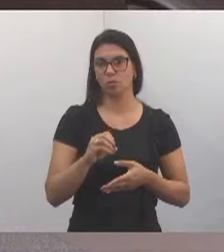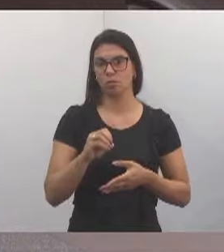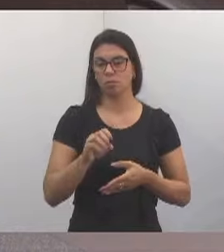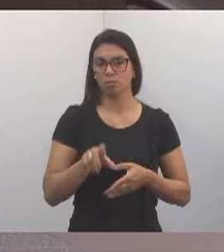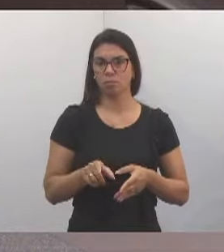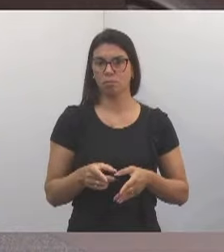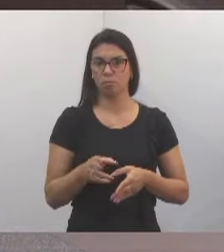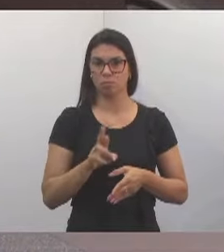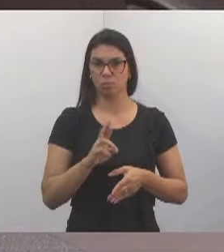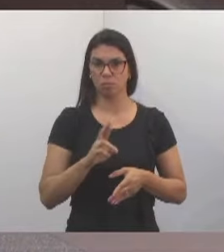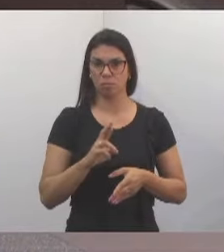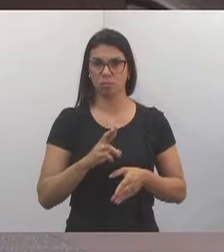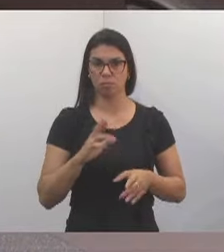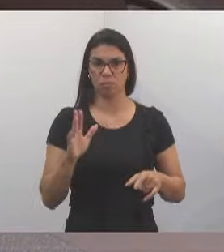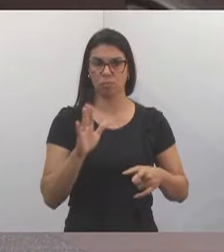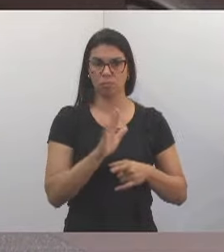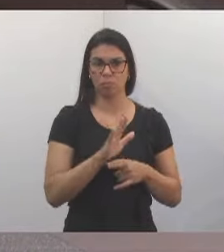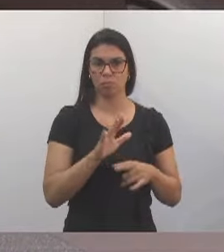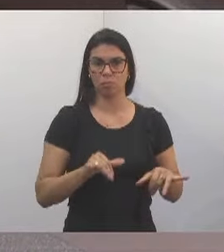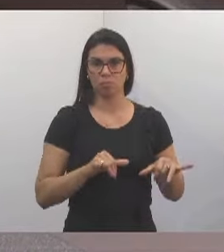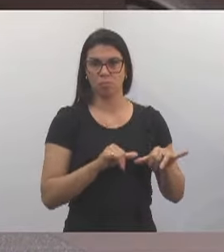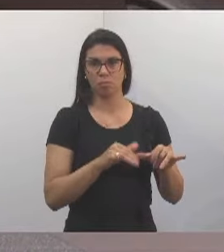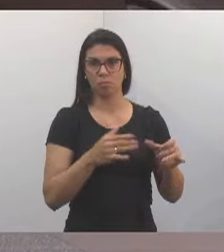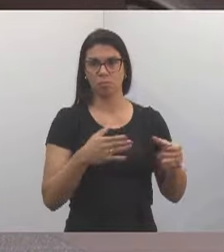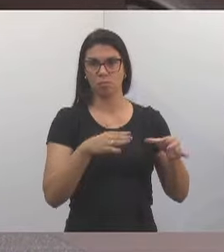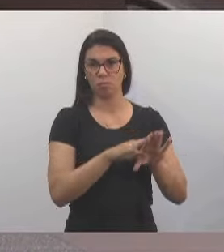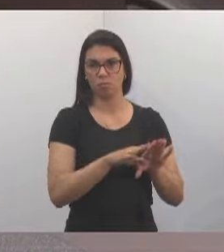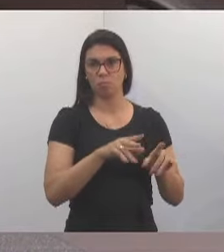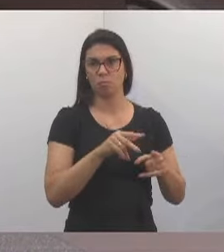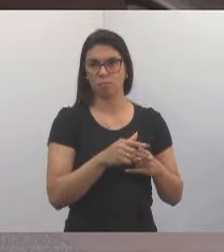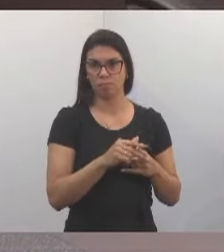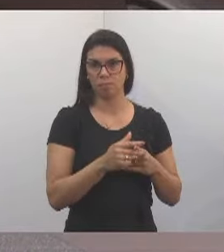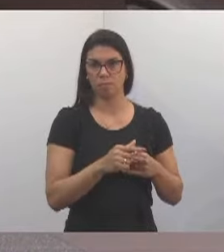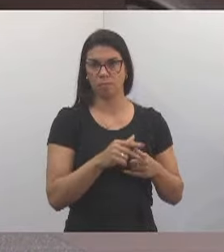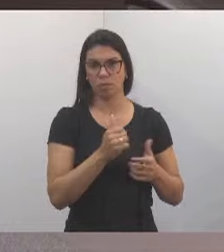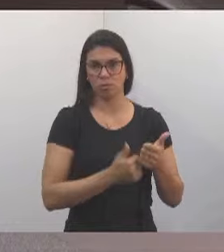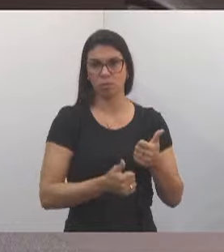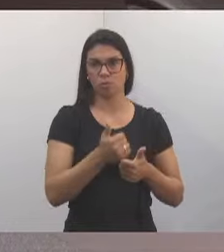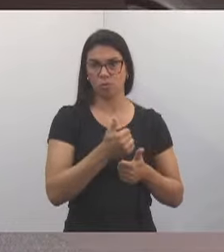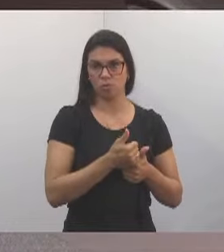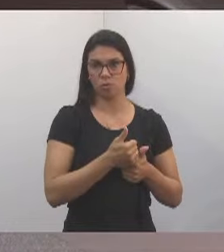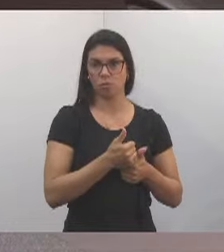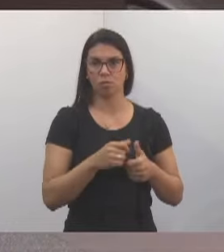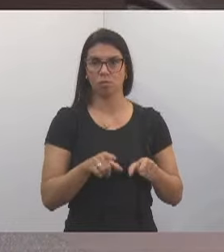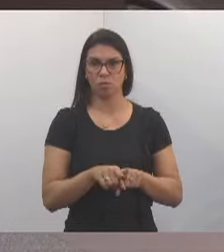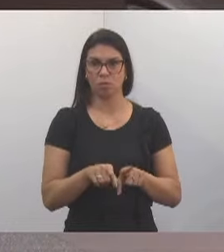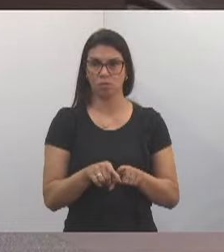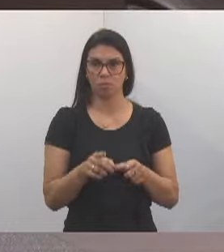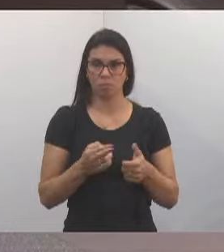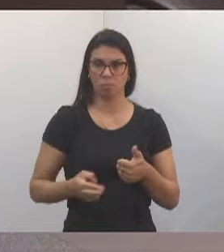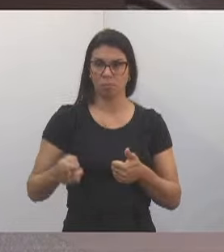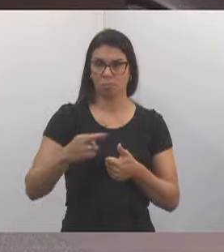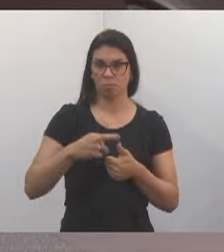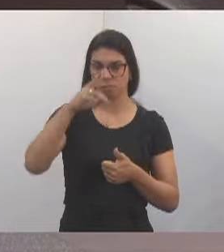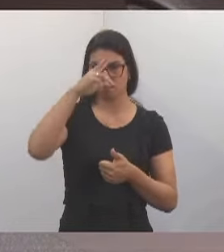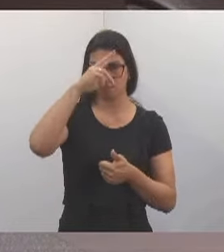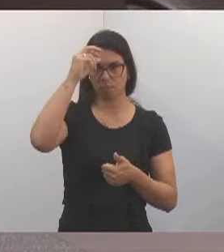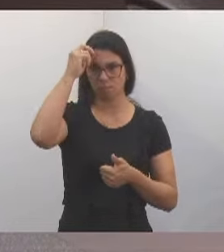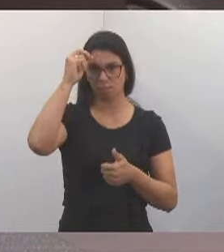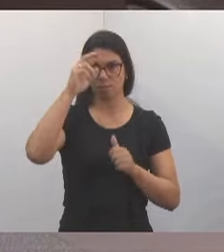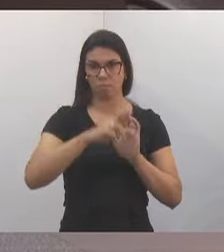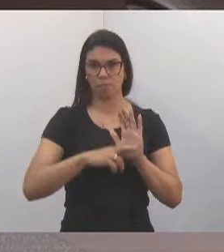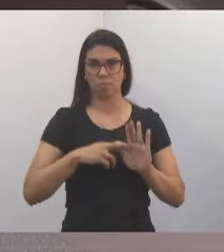R$ 40 mil para finalidade até a presente data. O processo licitatório encontra-se na Procuradoria Geral Municipal para análise